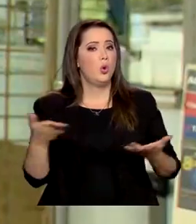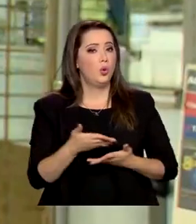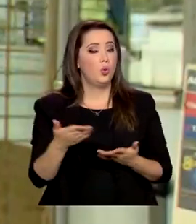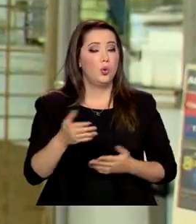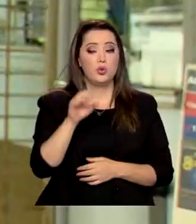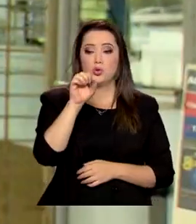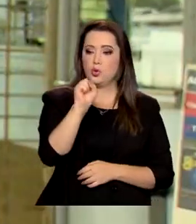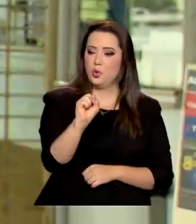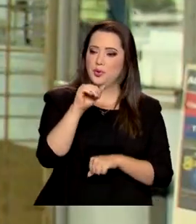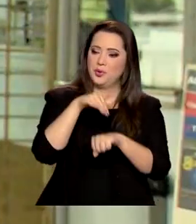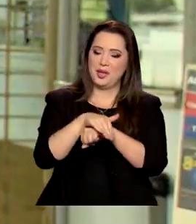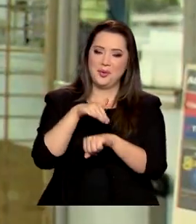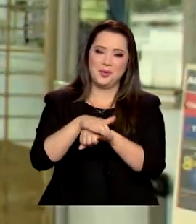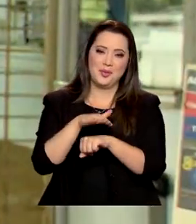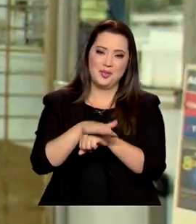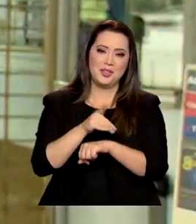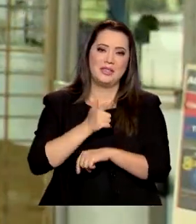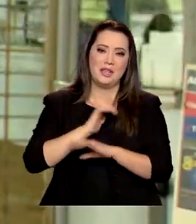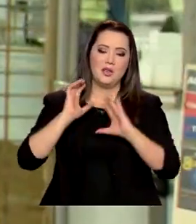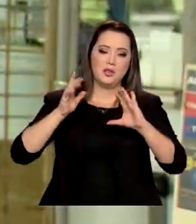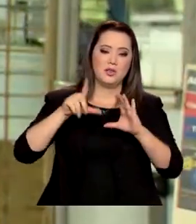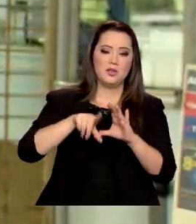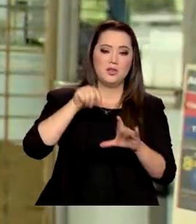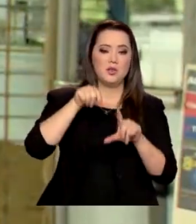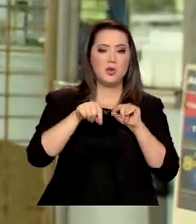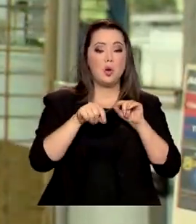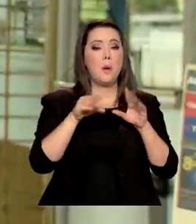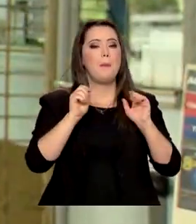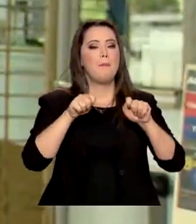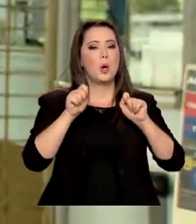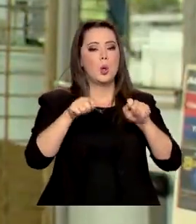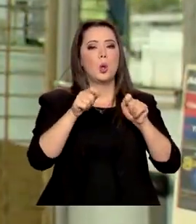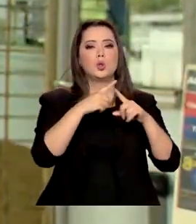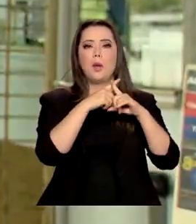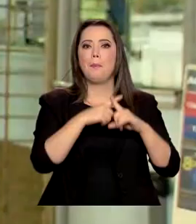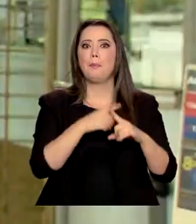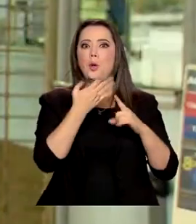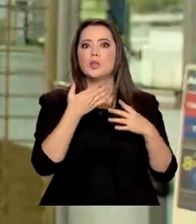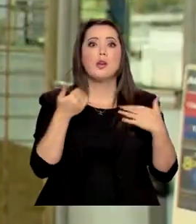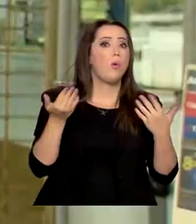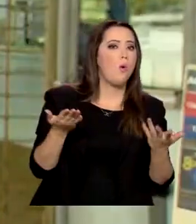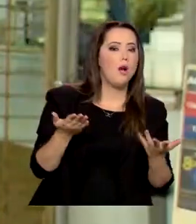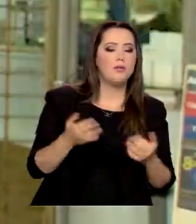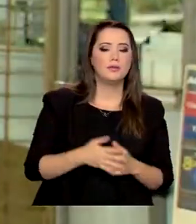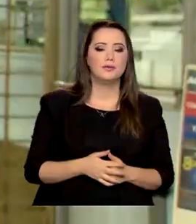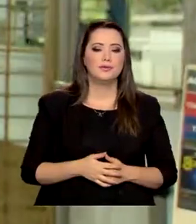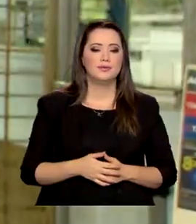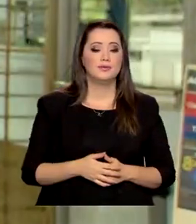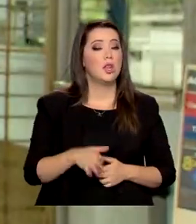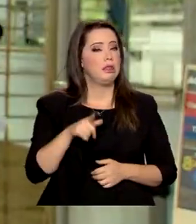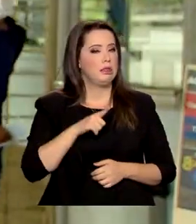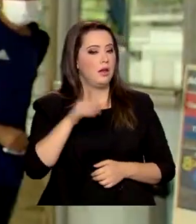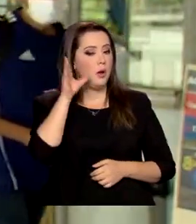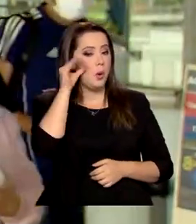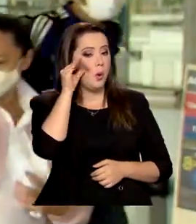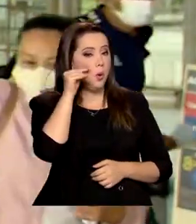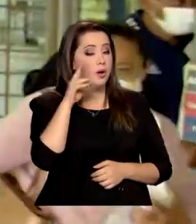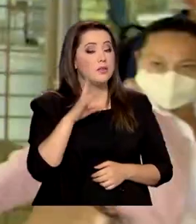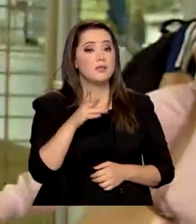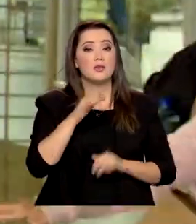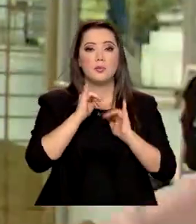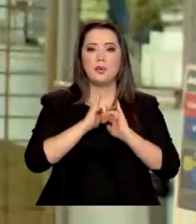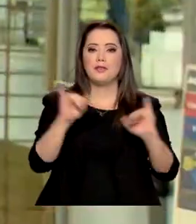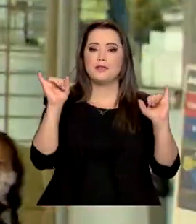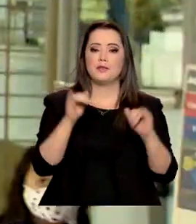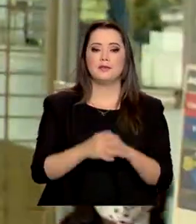das 8 horas da noite, e você pode fazer a sua aposta. E olha só, Luciana, eu vou contar uma curiosidade a respeito